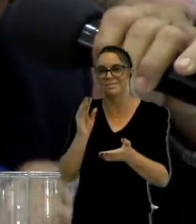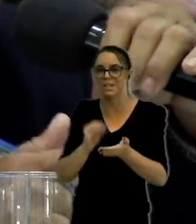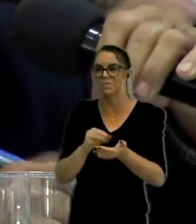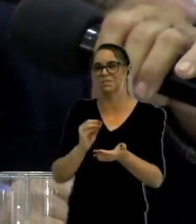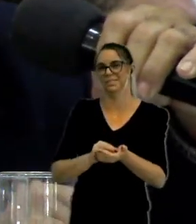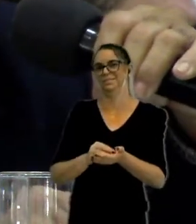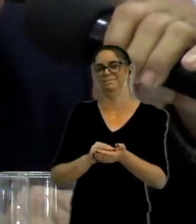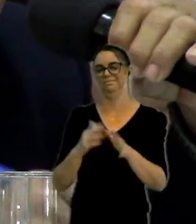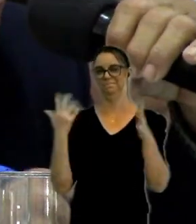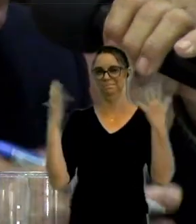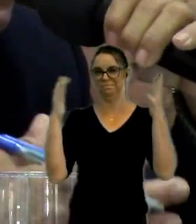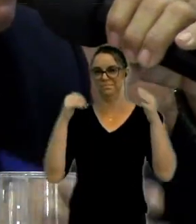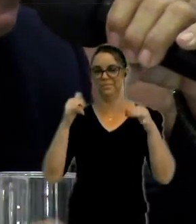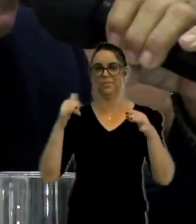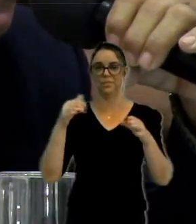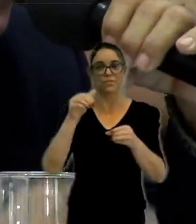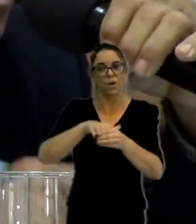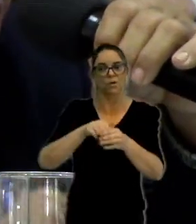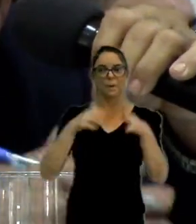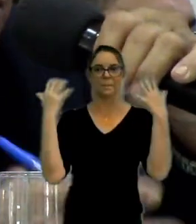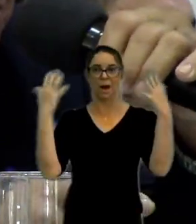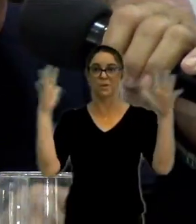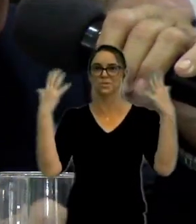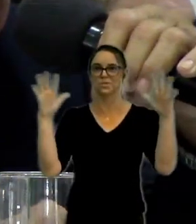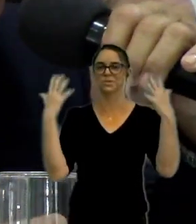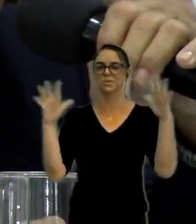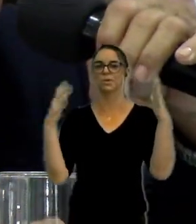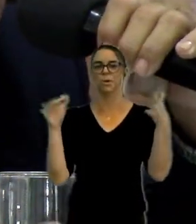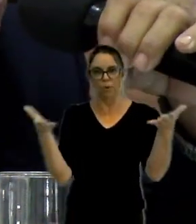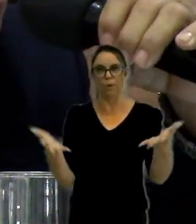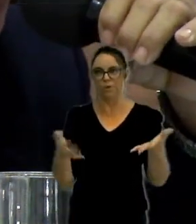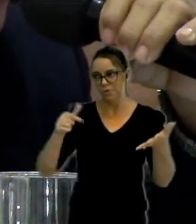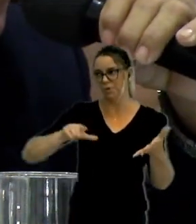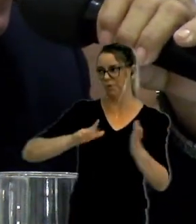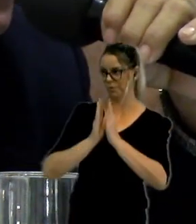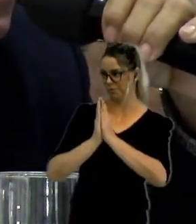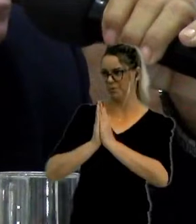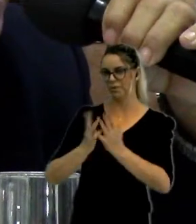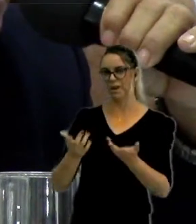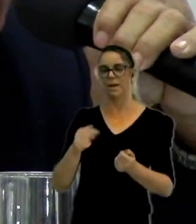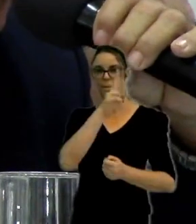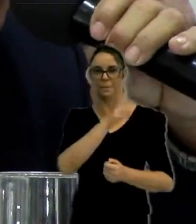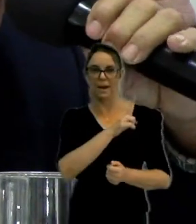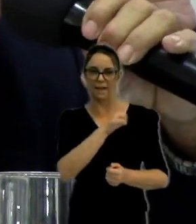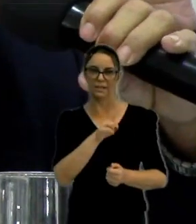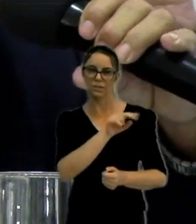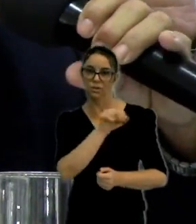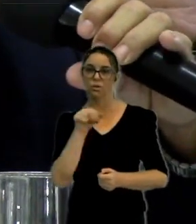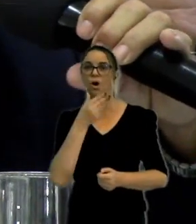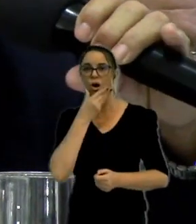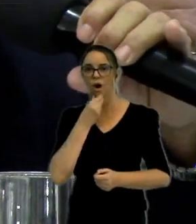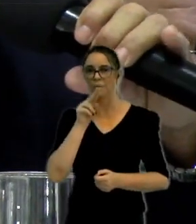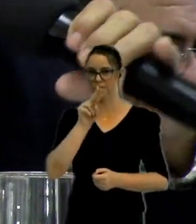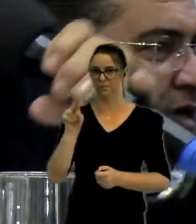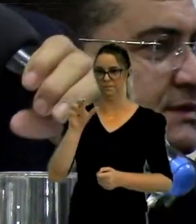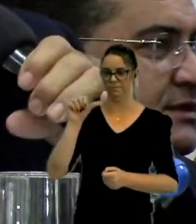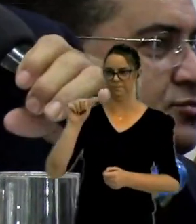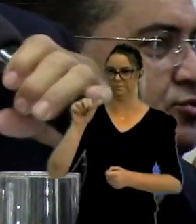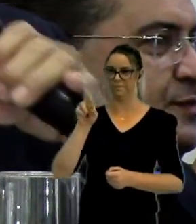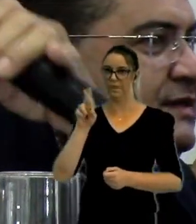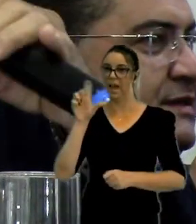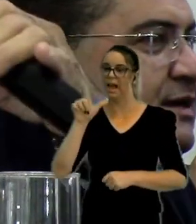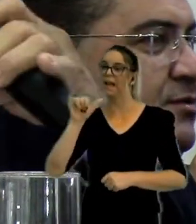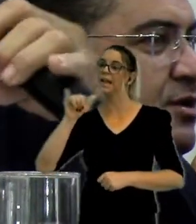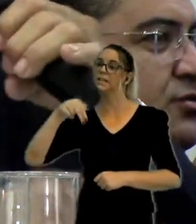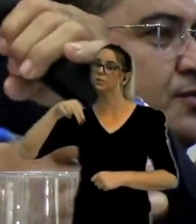aplauso. Então eu quero que repita o voto de aplauso hoje ao padre Arlindo, da cidade de Tamandaré,